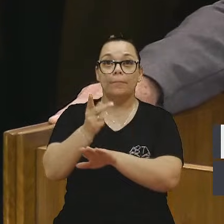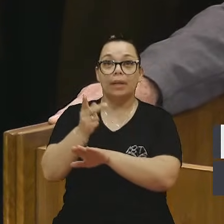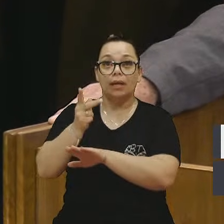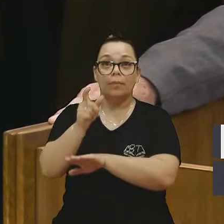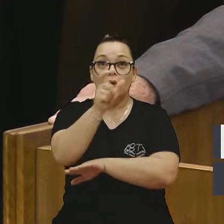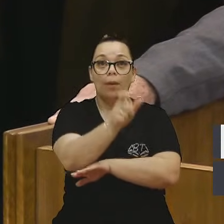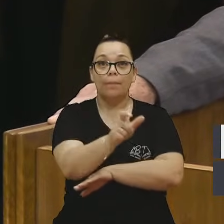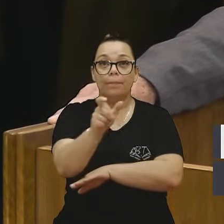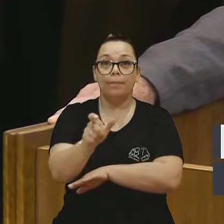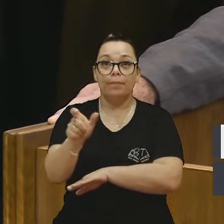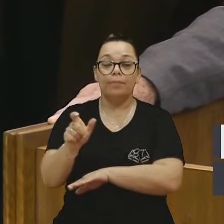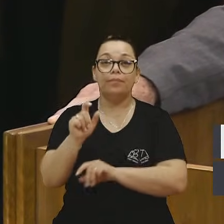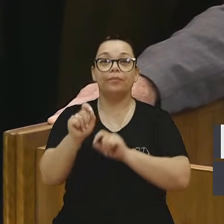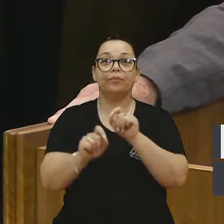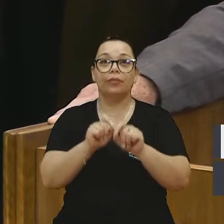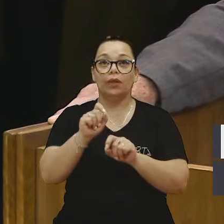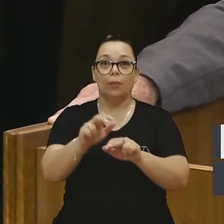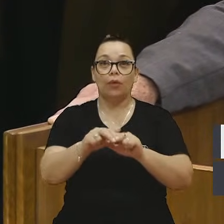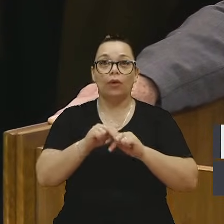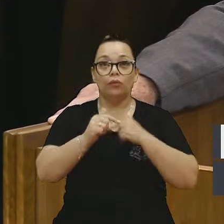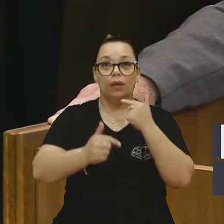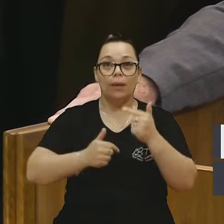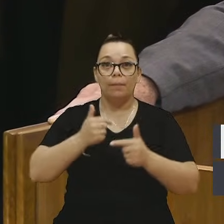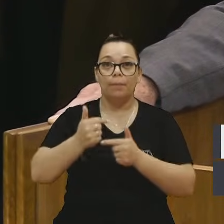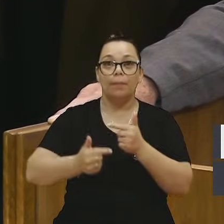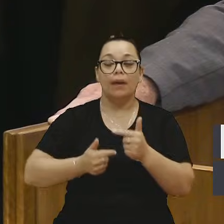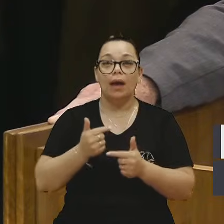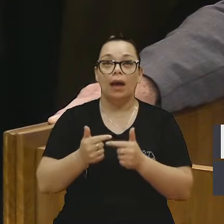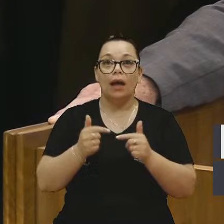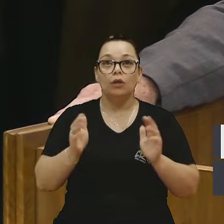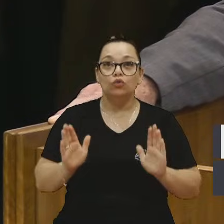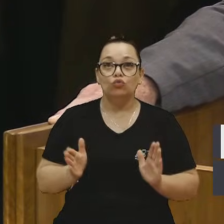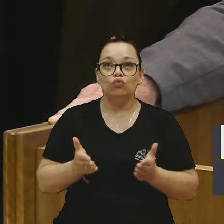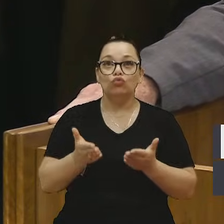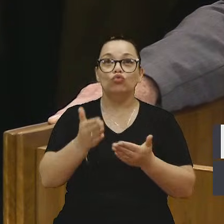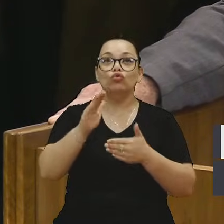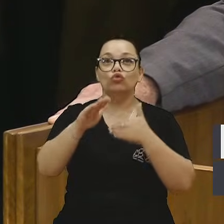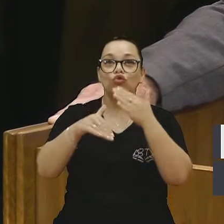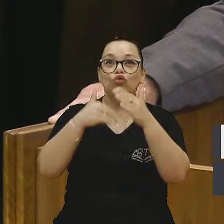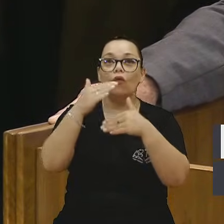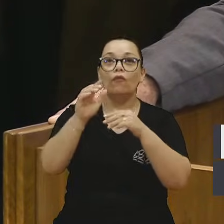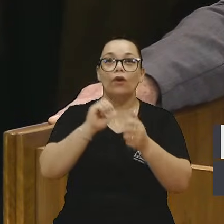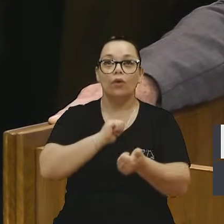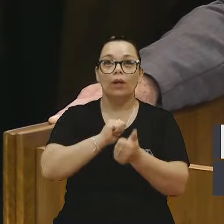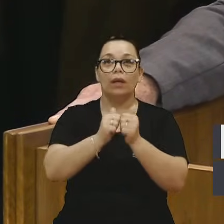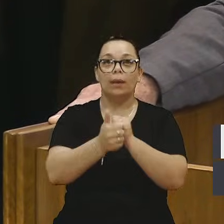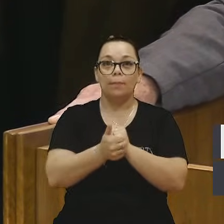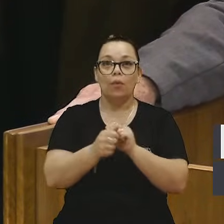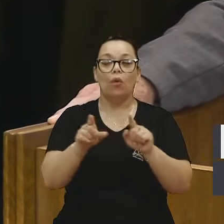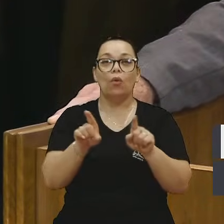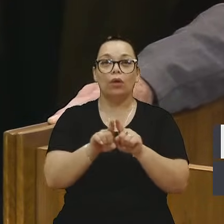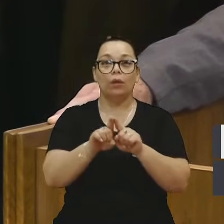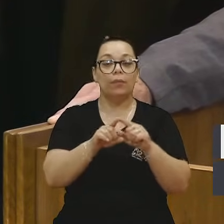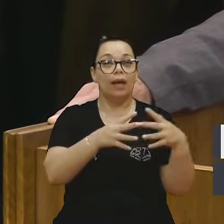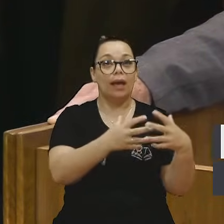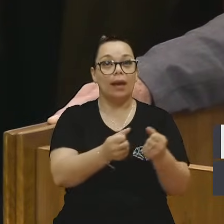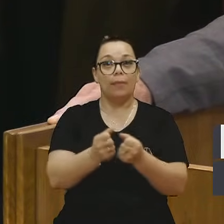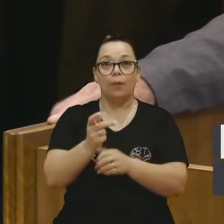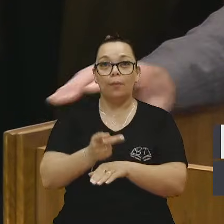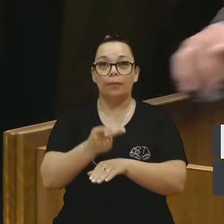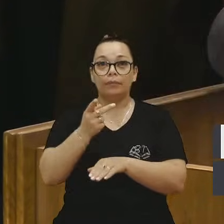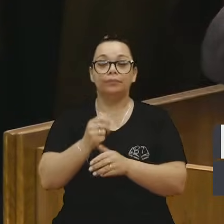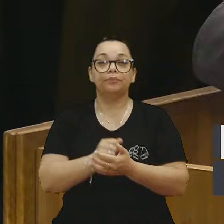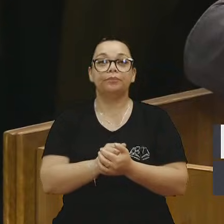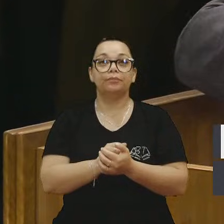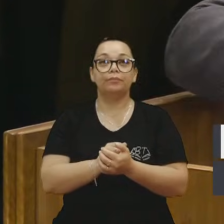aqueles que, através do trabalho, desenvolveram o esporte e vão receber a premiação,